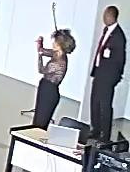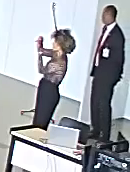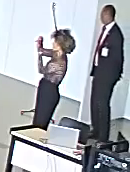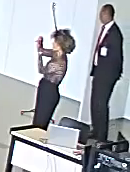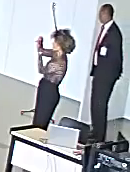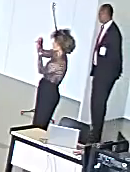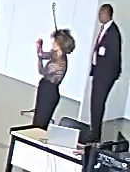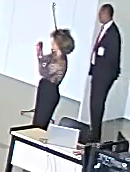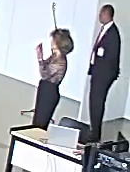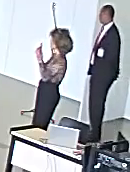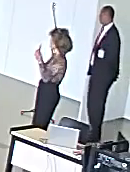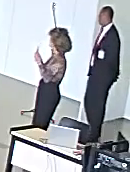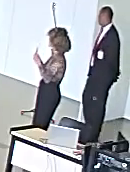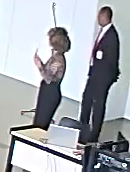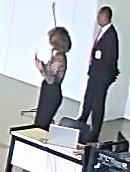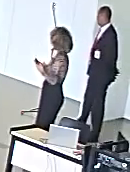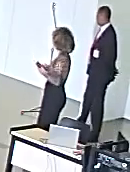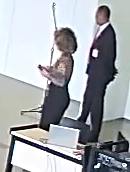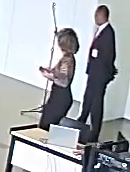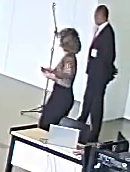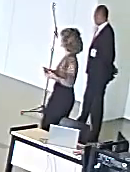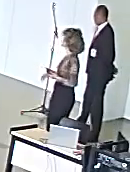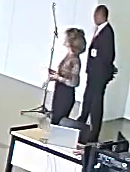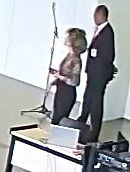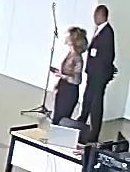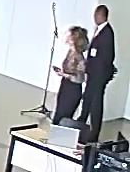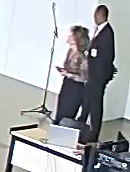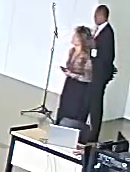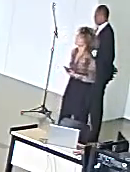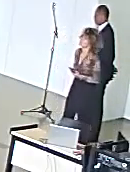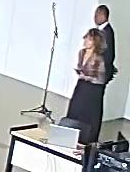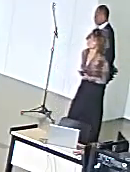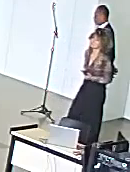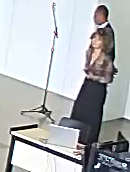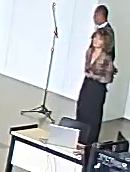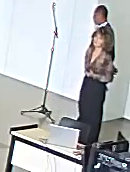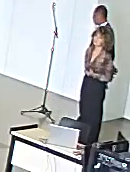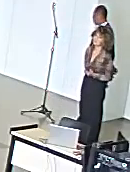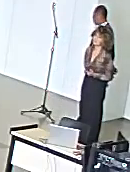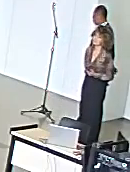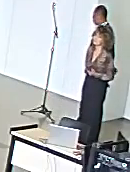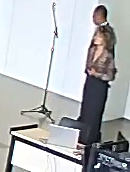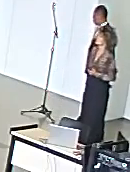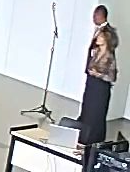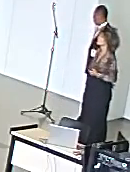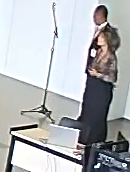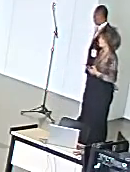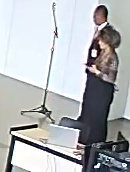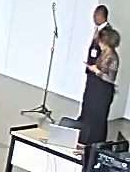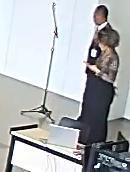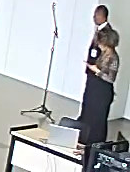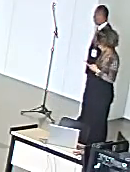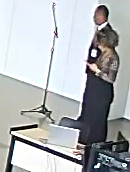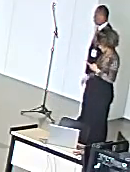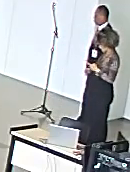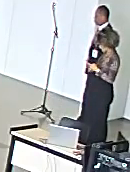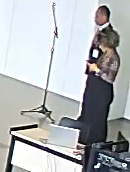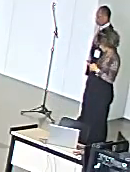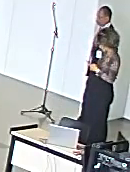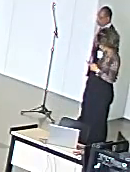Reis, e apesar do pouco tempo de contato com as irmãs e o pouco tempo que estive por lá, eu pude conferir